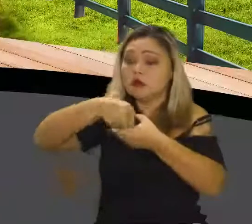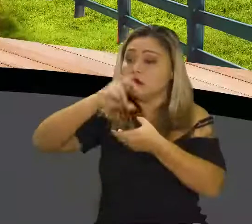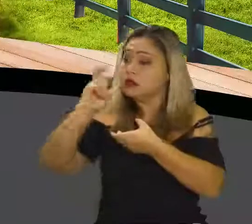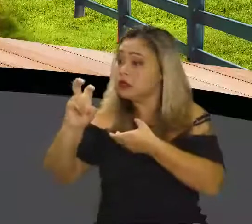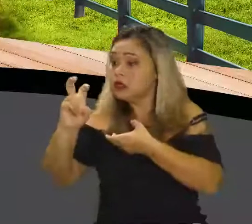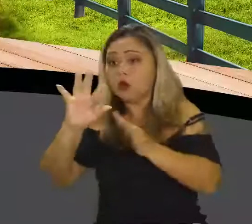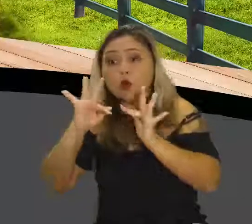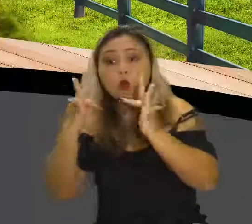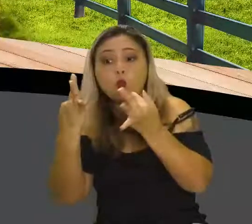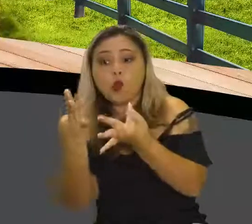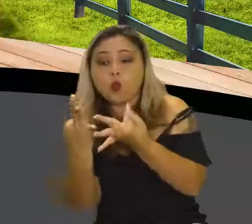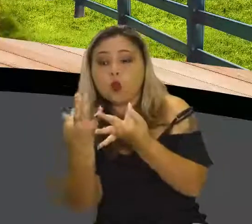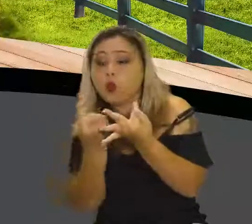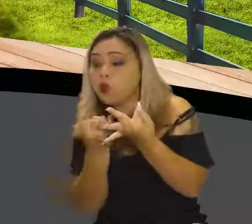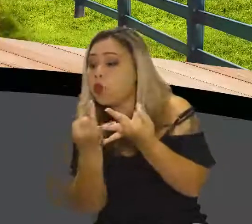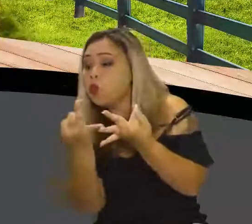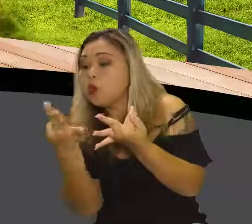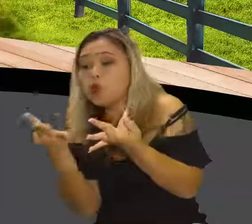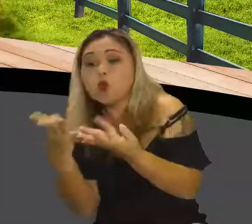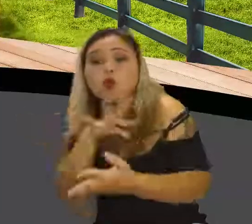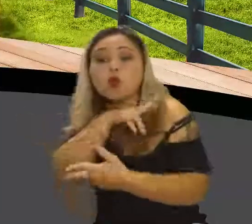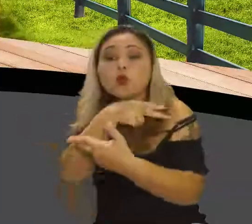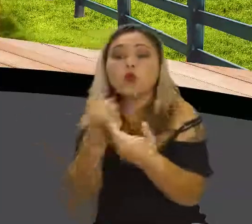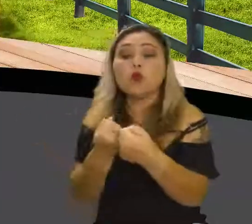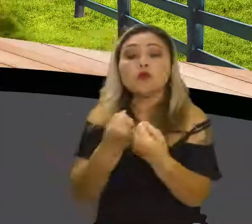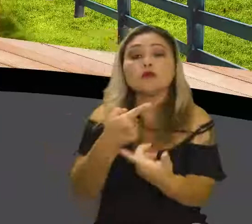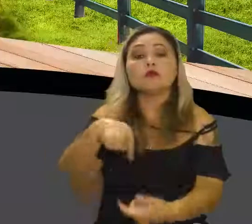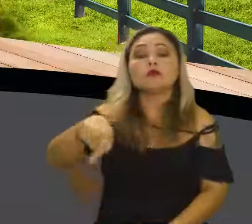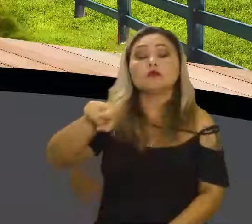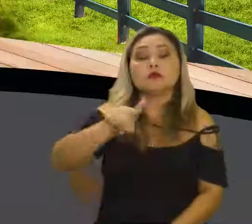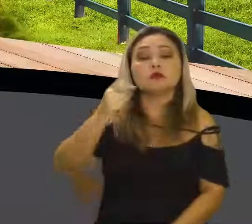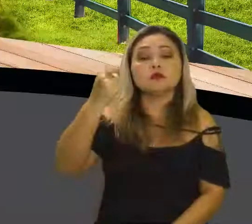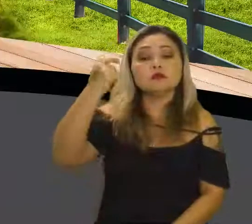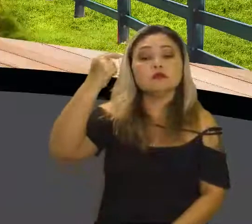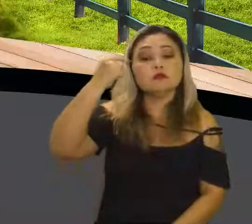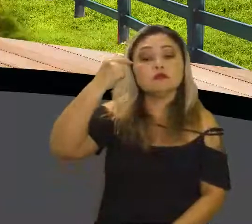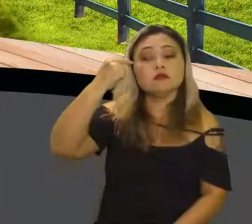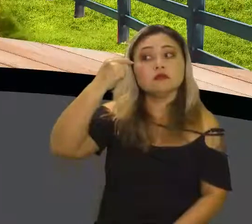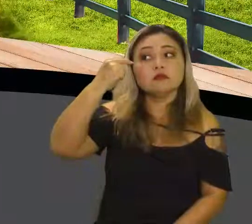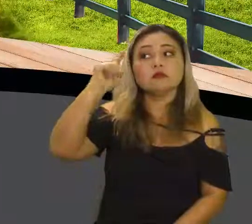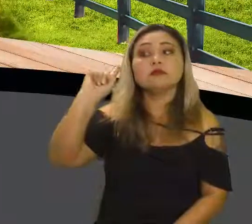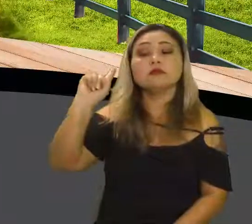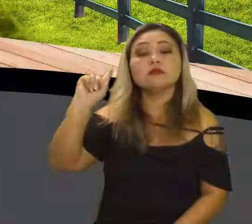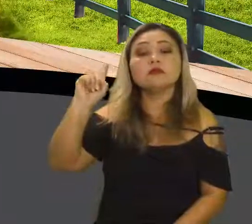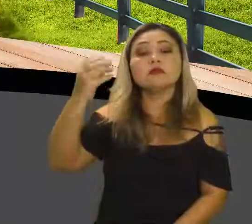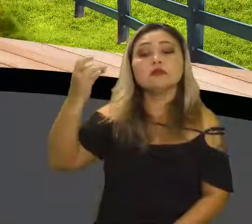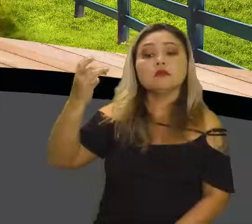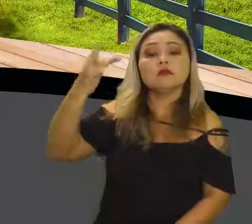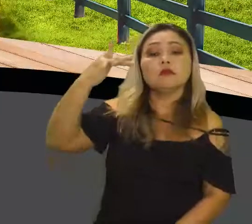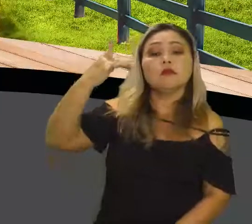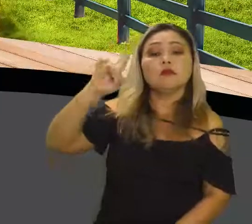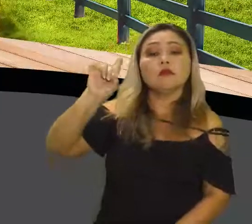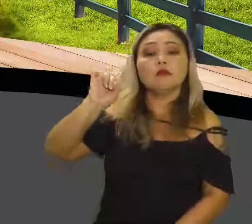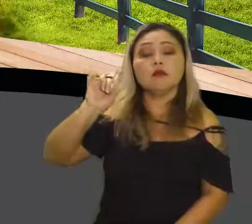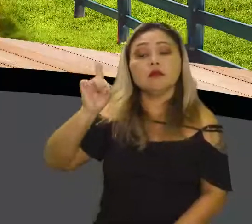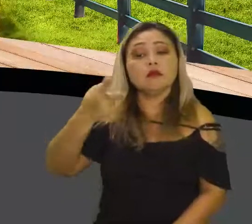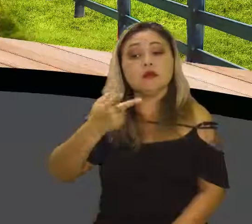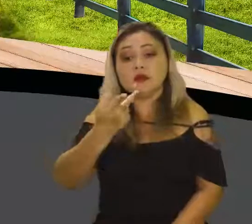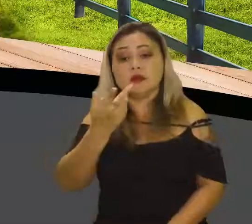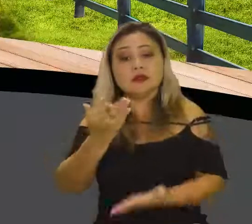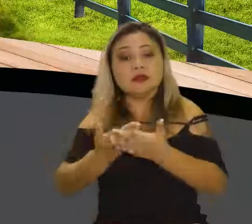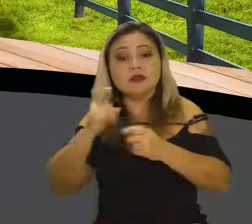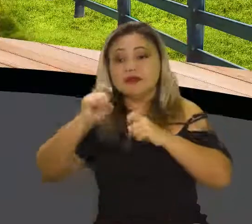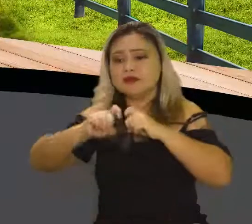cada família é constituída por quantos animais? O meu anjinho tocou aqui no meu cabeça e falou, você não é para dar aula